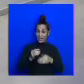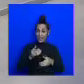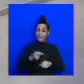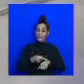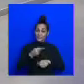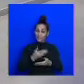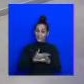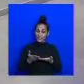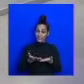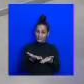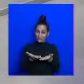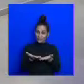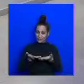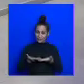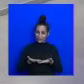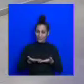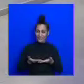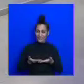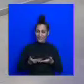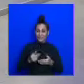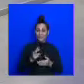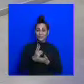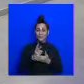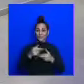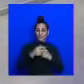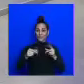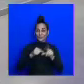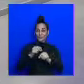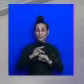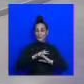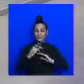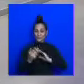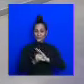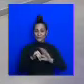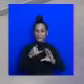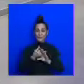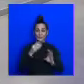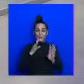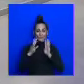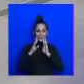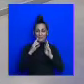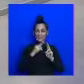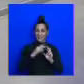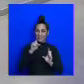E a partir de agora você é nosso convidado para acompanhar os demais sorteios da noite através dos perfis do